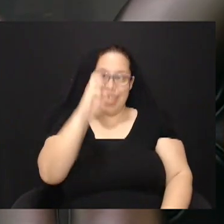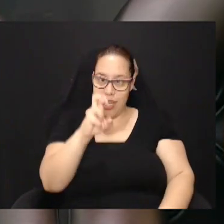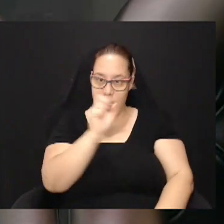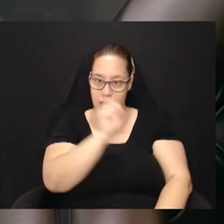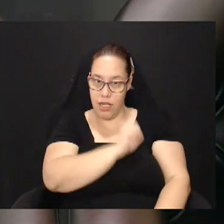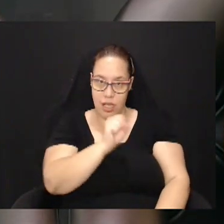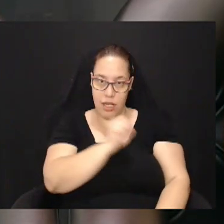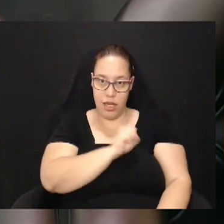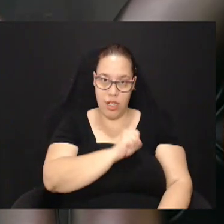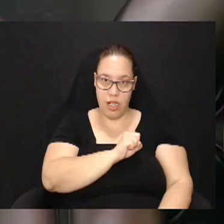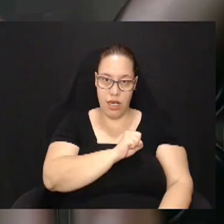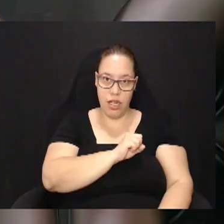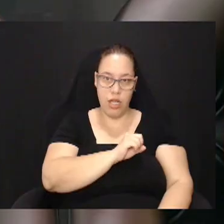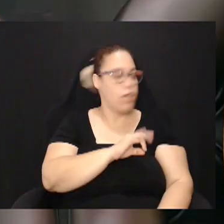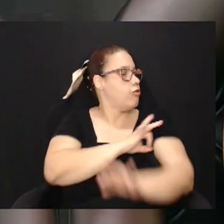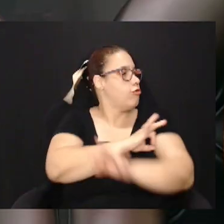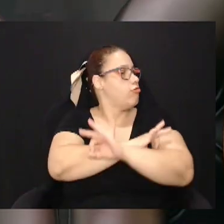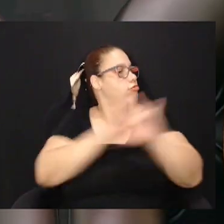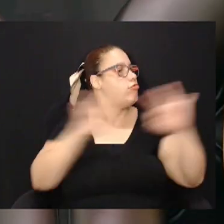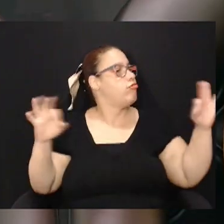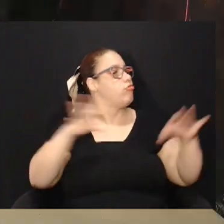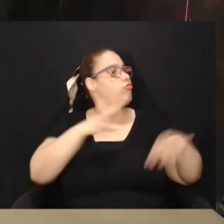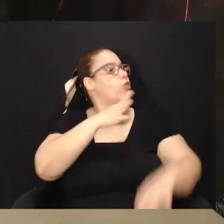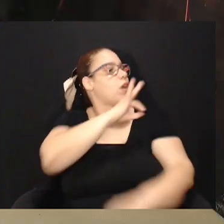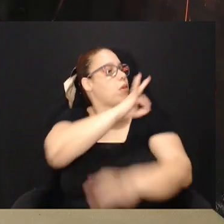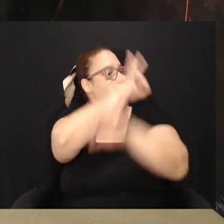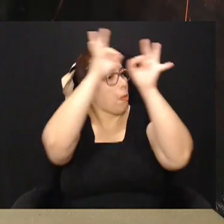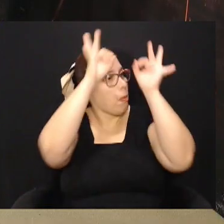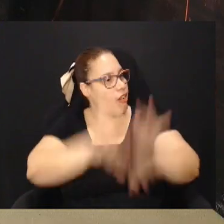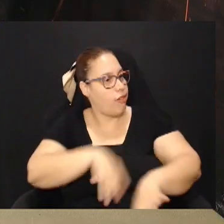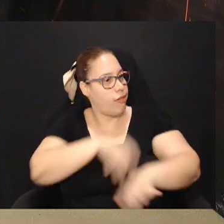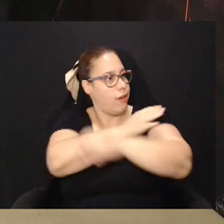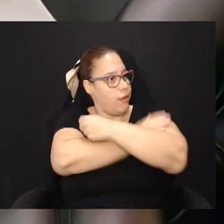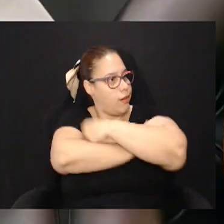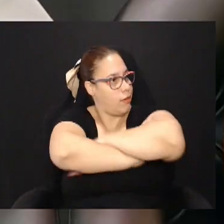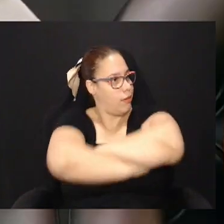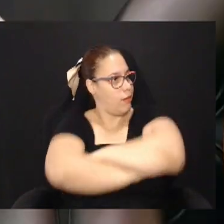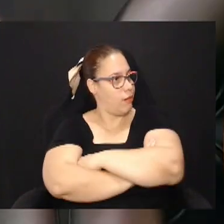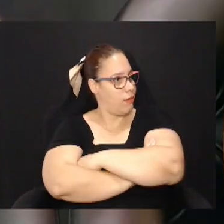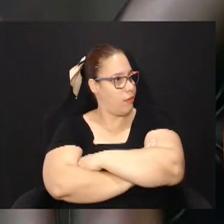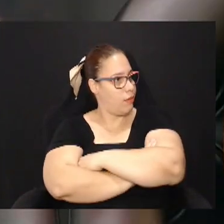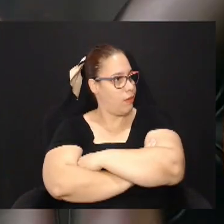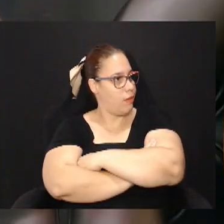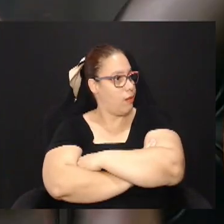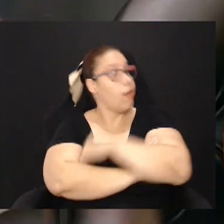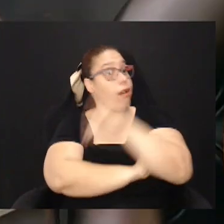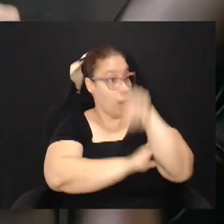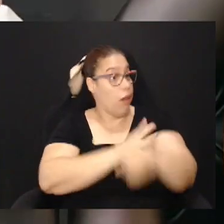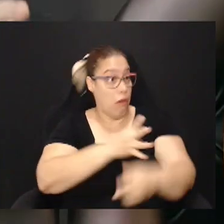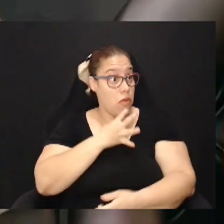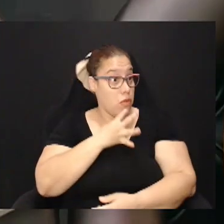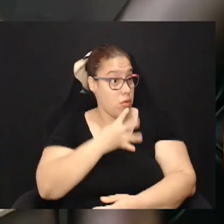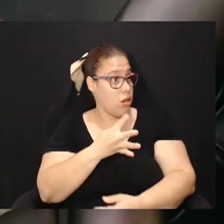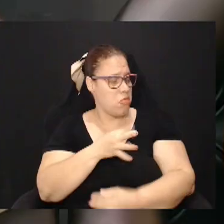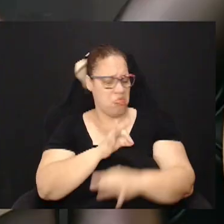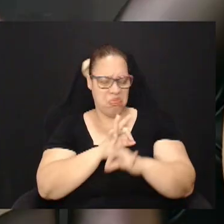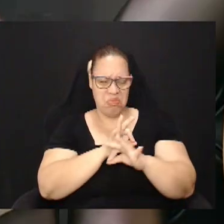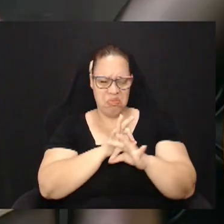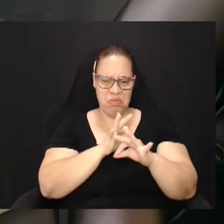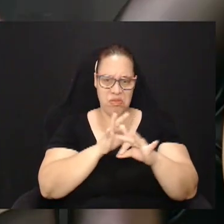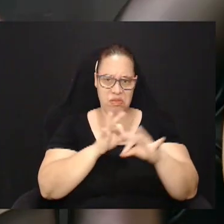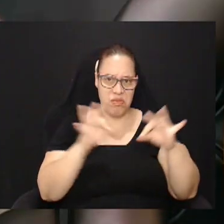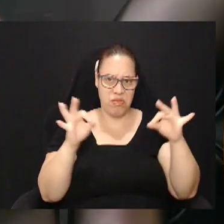Você adquiriu o conhecimento. Verdade. E é um conhecimento extremamente